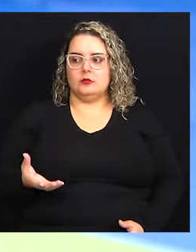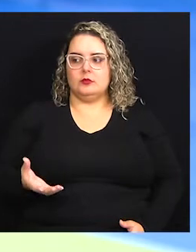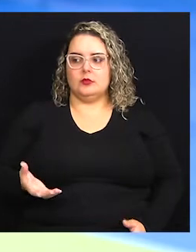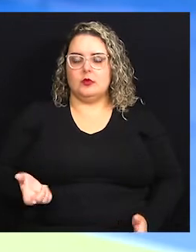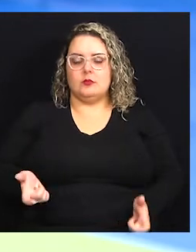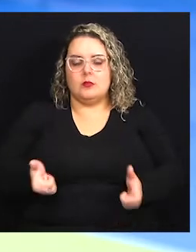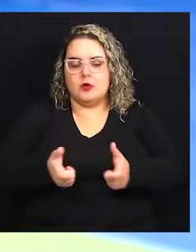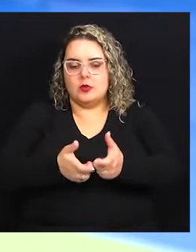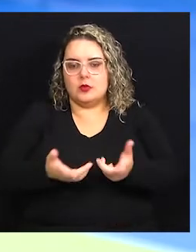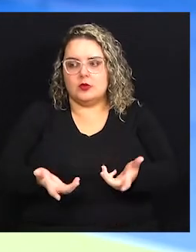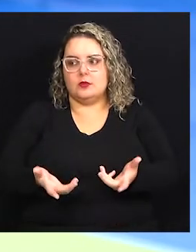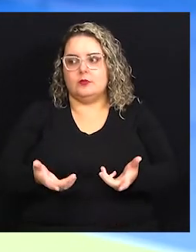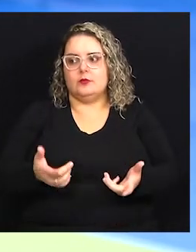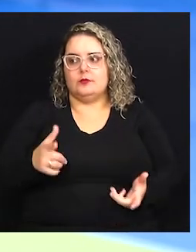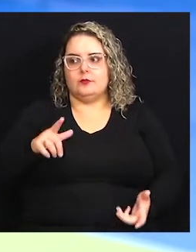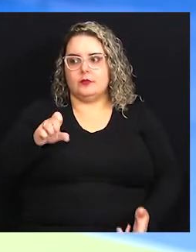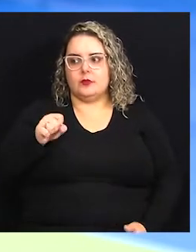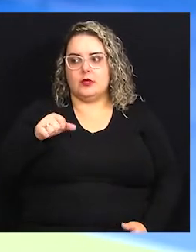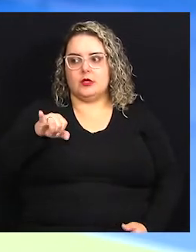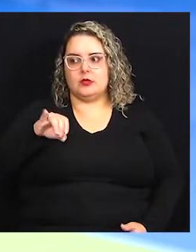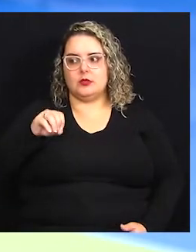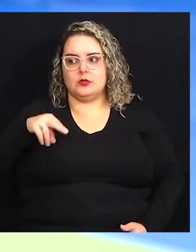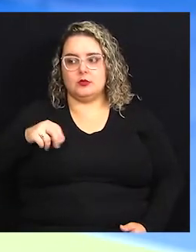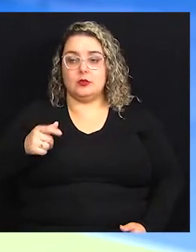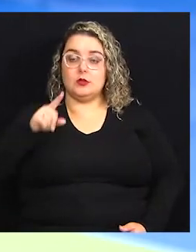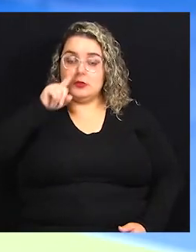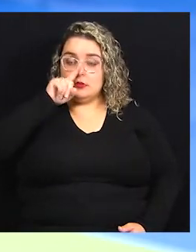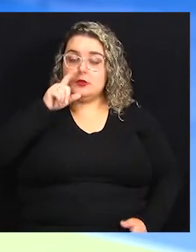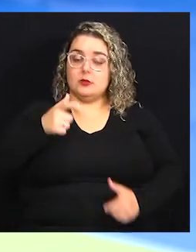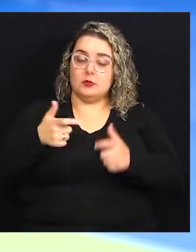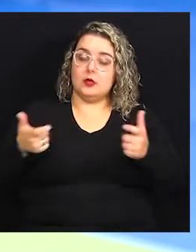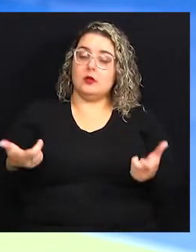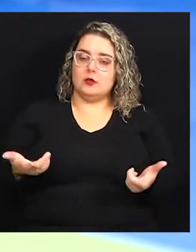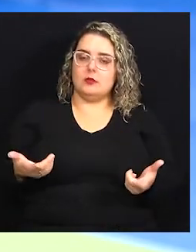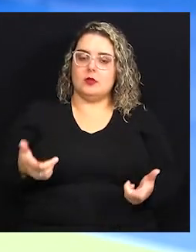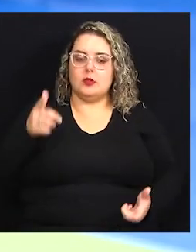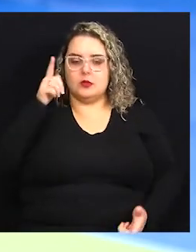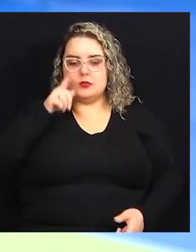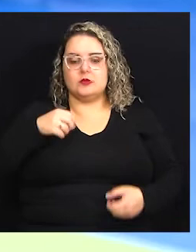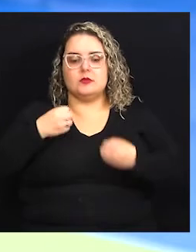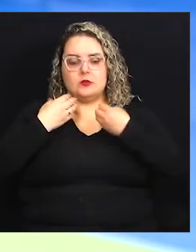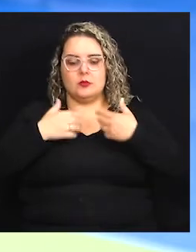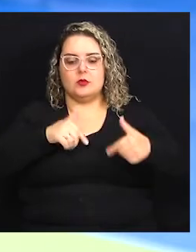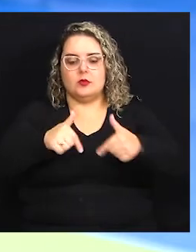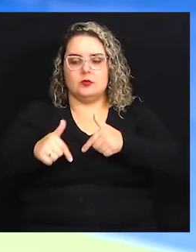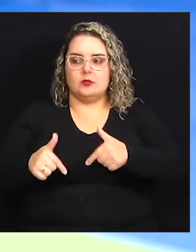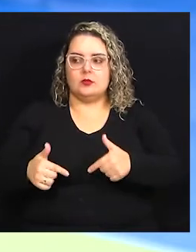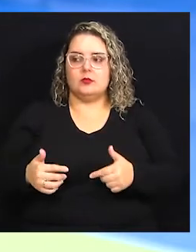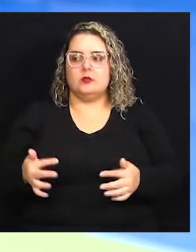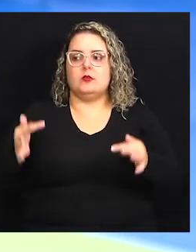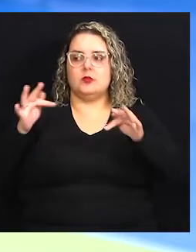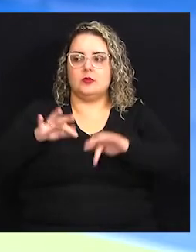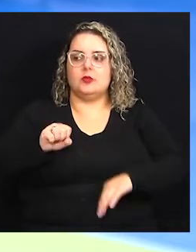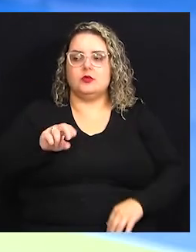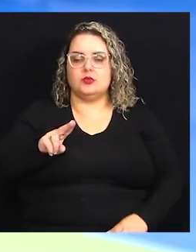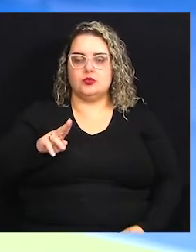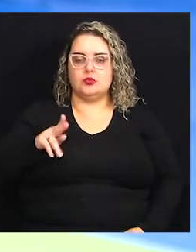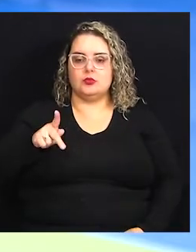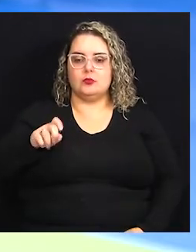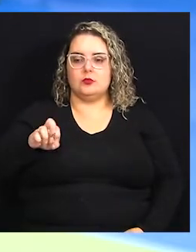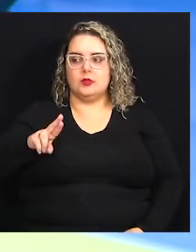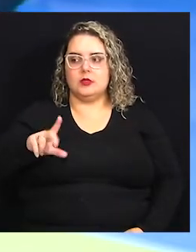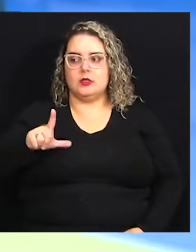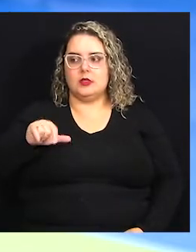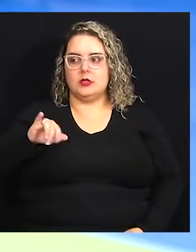com o elenco curto, o risco de lesionar a equipe passa a ser muito grande. Para que a gente consiga fazer um bom trabalho, consiga ir para a final da Superliga B